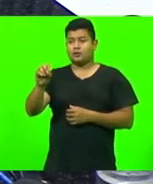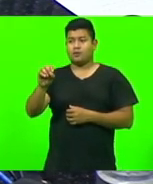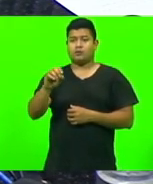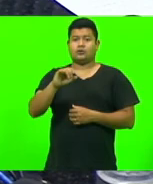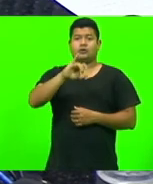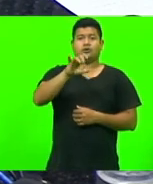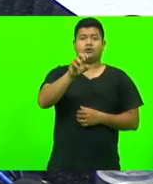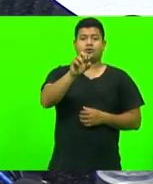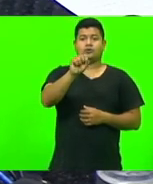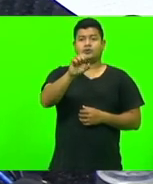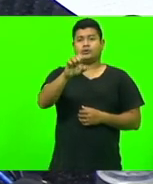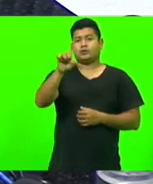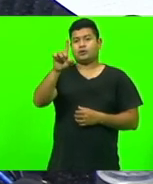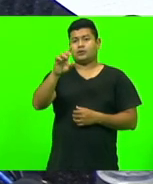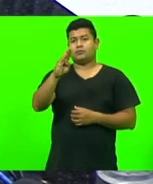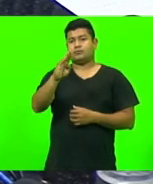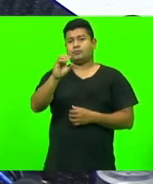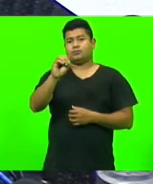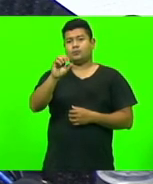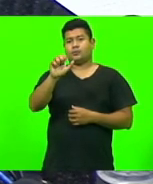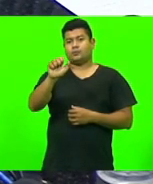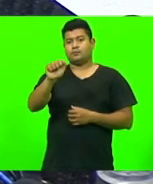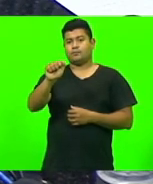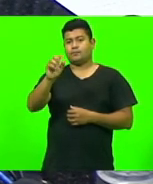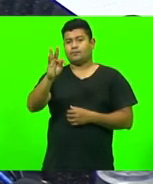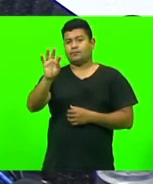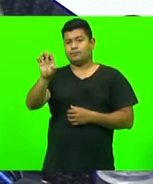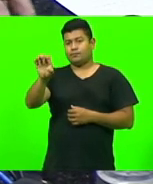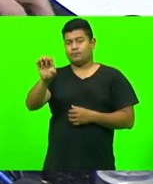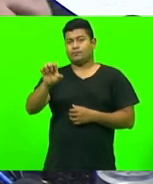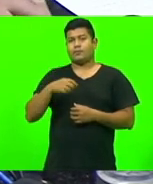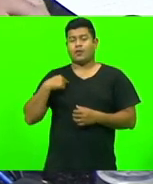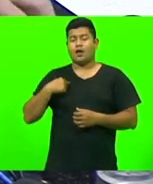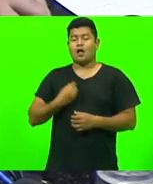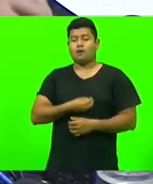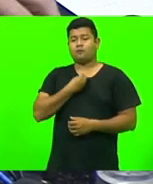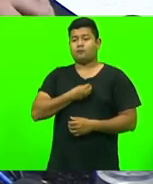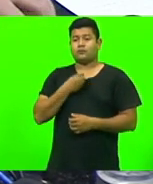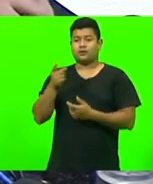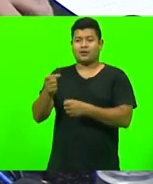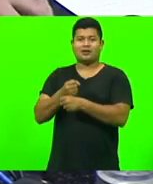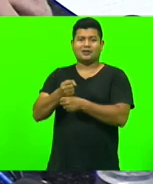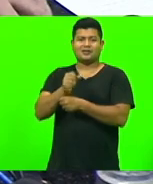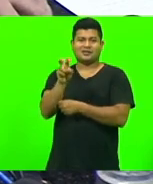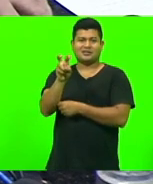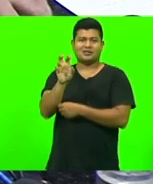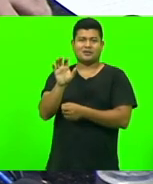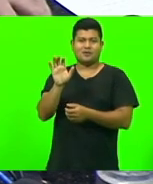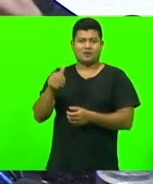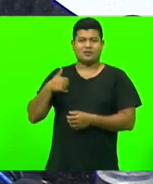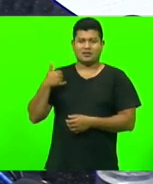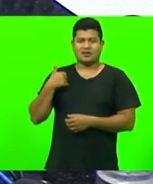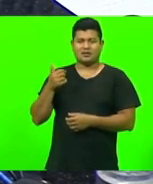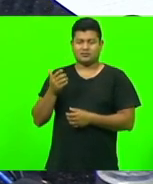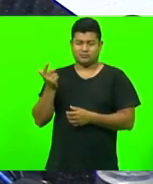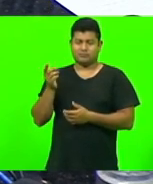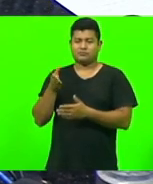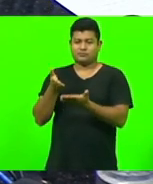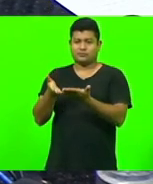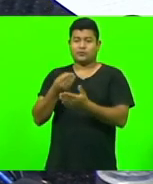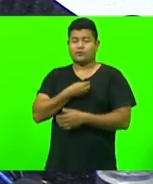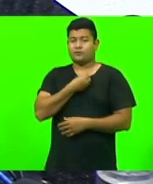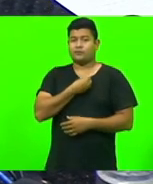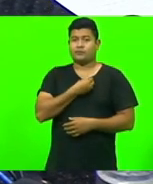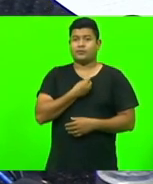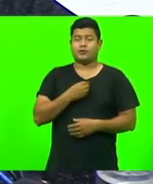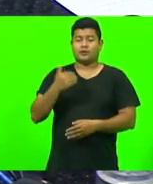onde eu nasci, vivi até meus 5 anos de idade, onde existe a barragem hoje, que é a comunidade da Barra d'Olma, onde